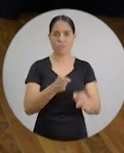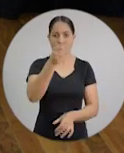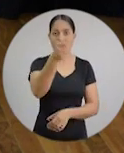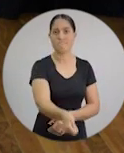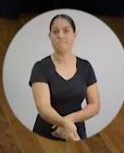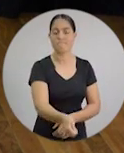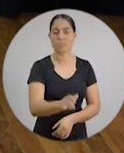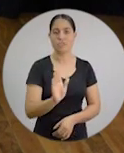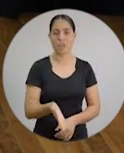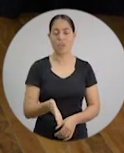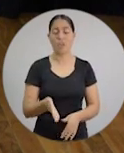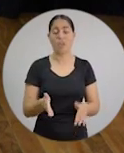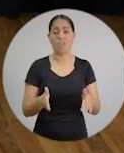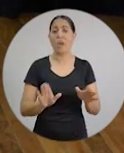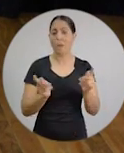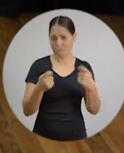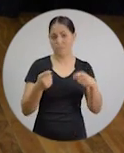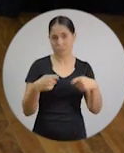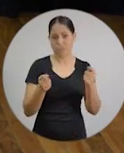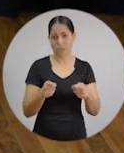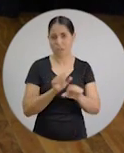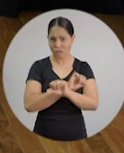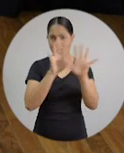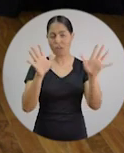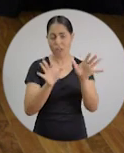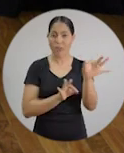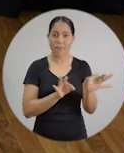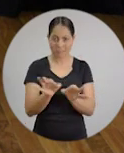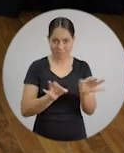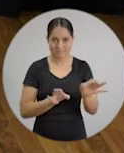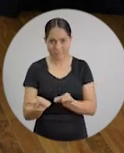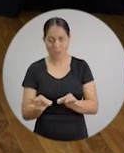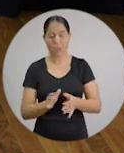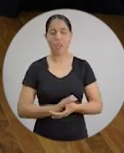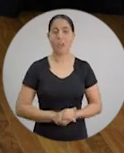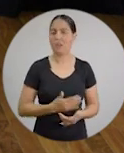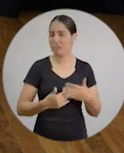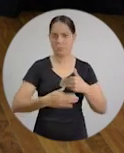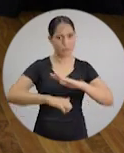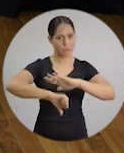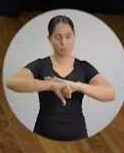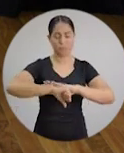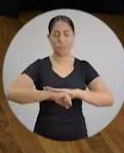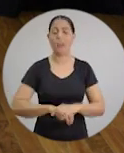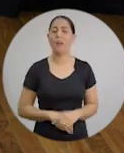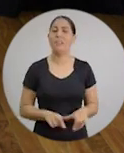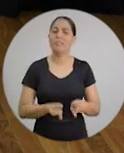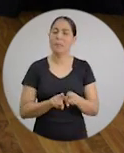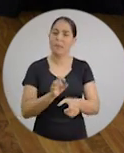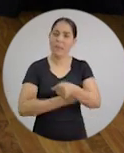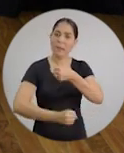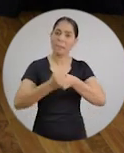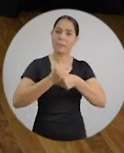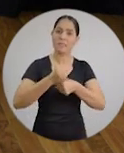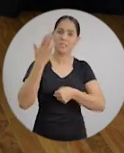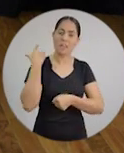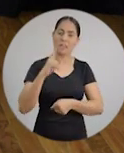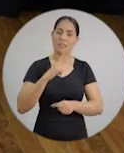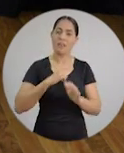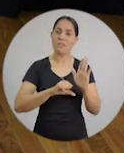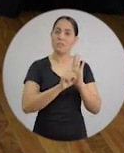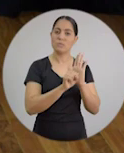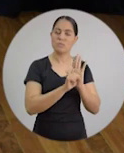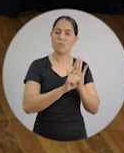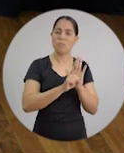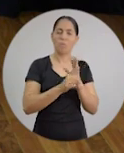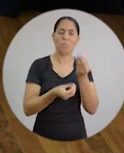inidoneidade independe do trânsito em julgado quando for um caso de crime. Ou seja, é possível analisar a inidoneidade independente da instância criminal.